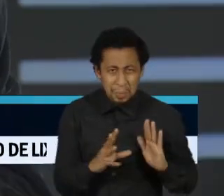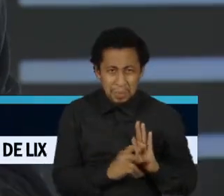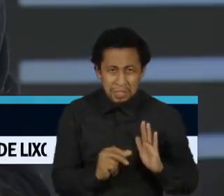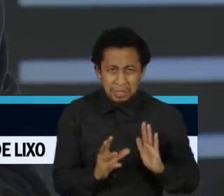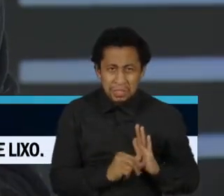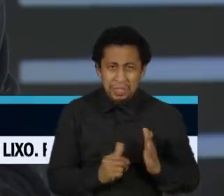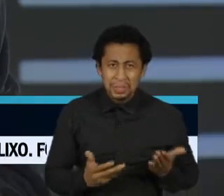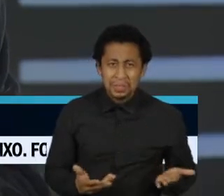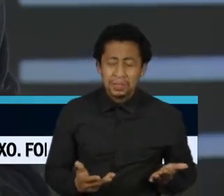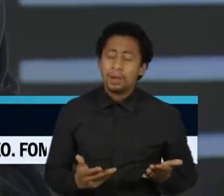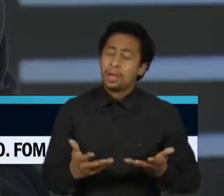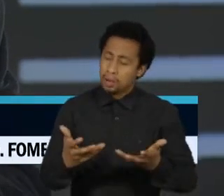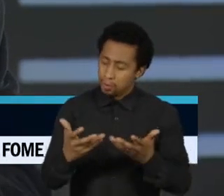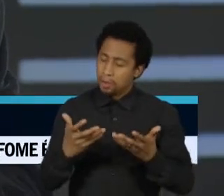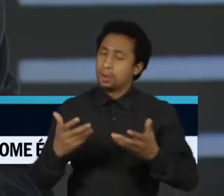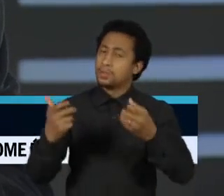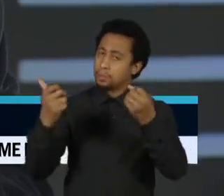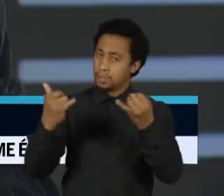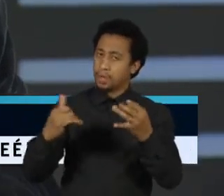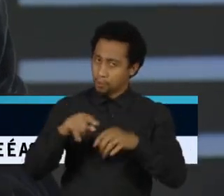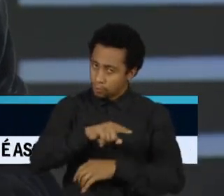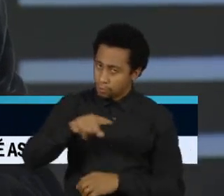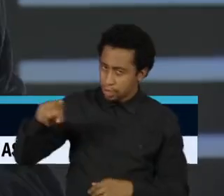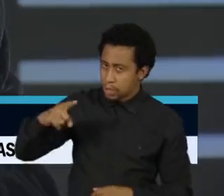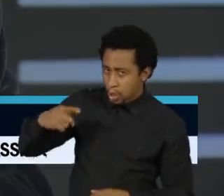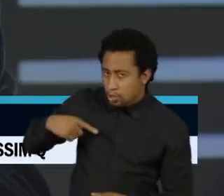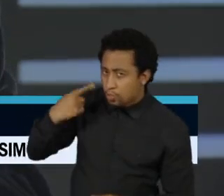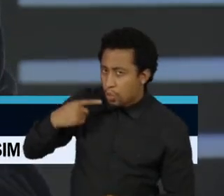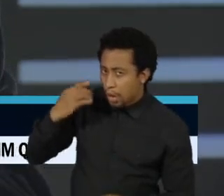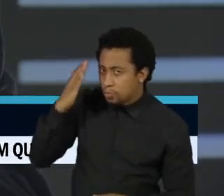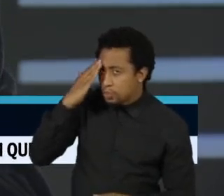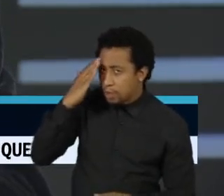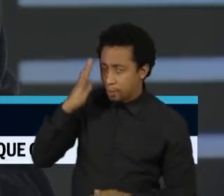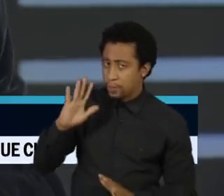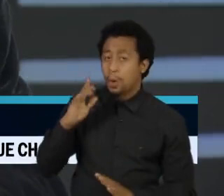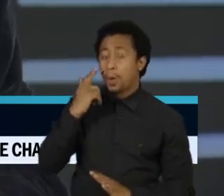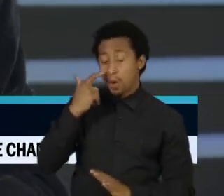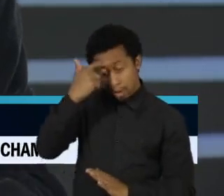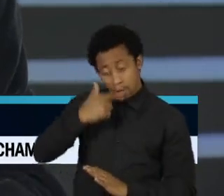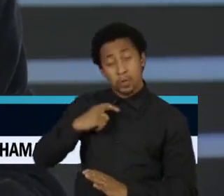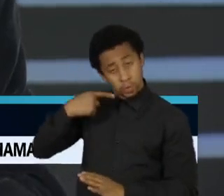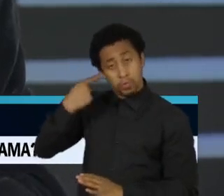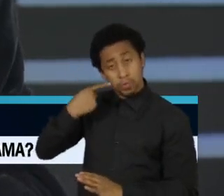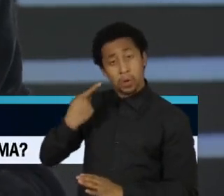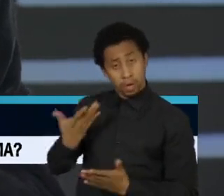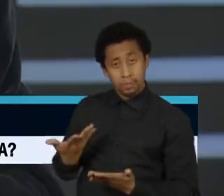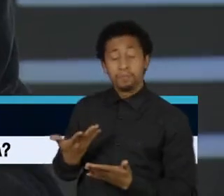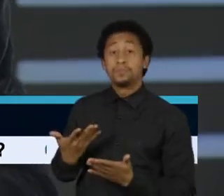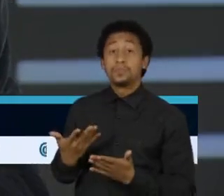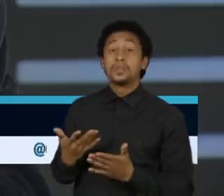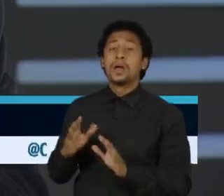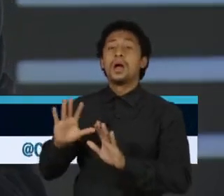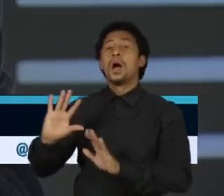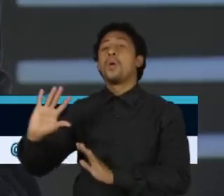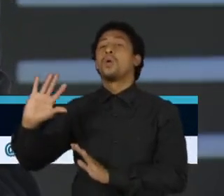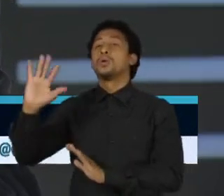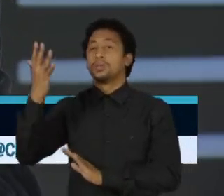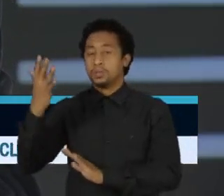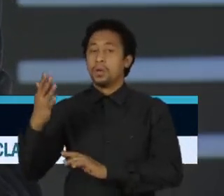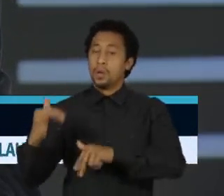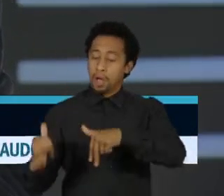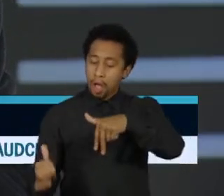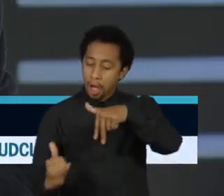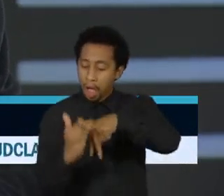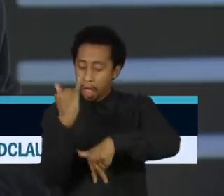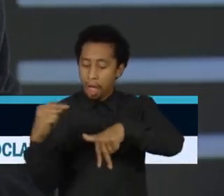bastante o direito criminal, posso dizer o seguinte, todos os casos que eu tive, onde a vítima acaba levando a